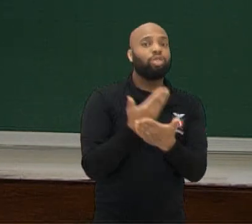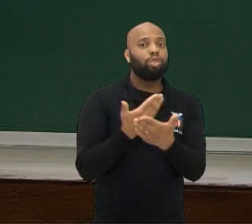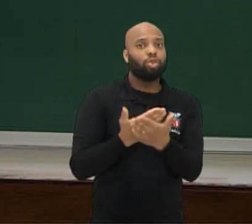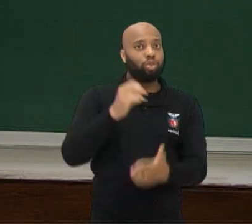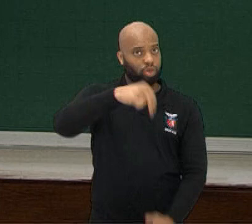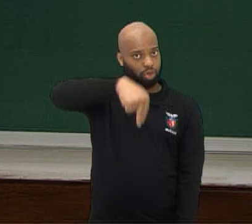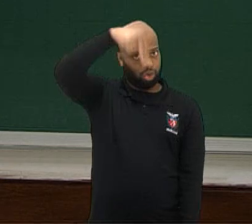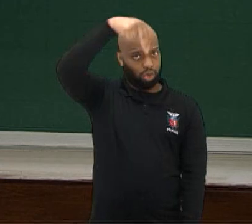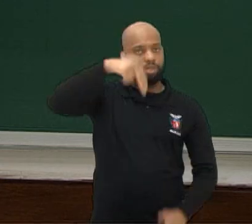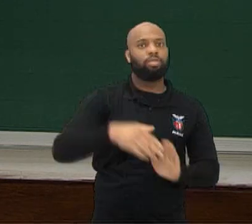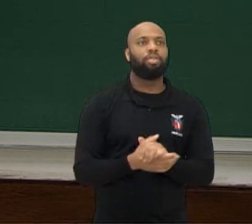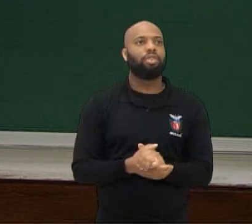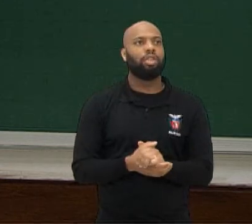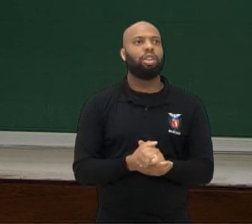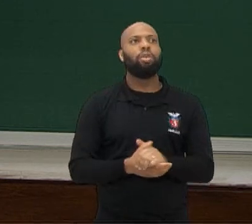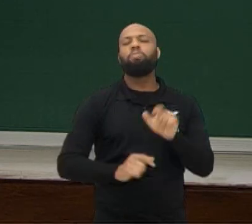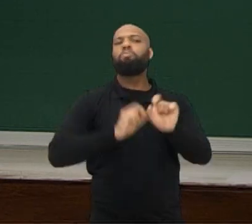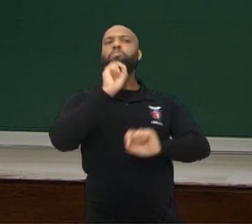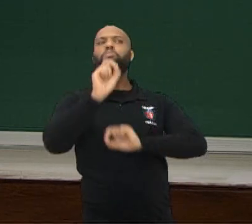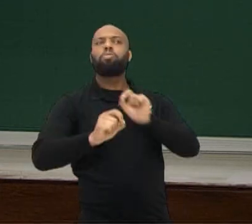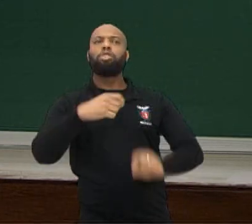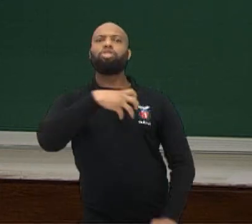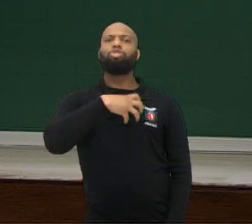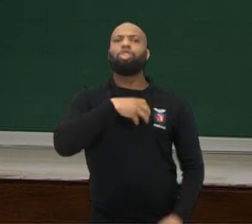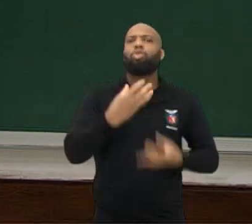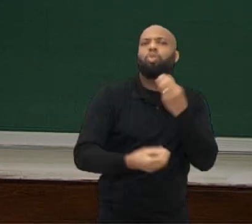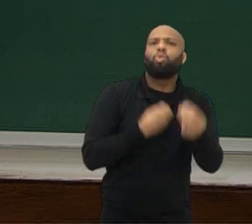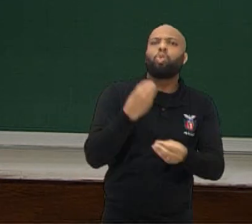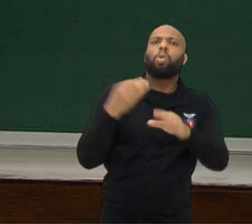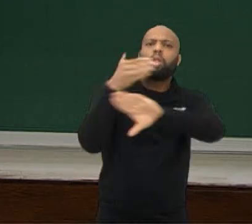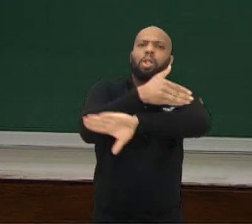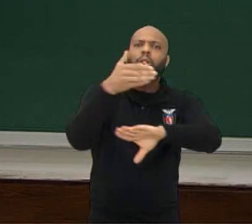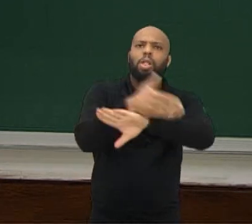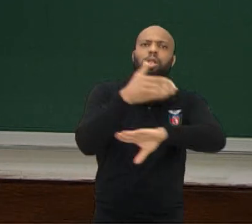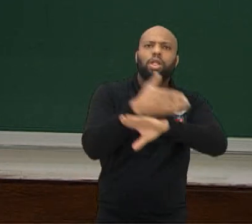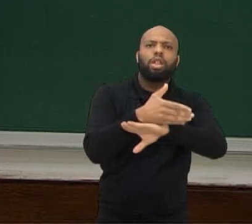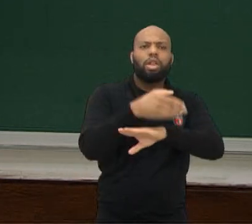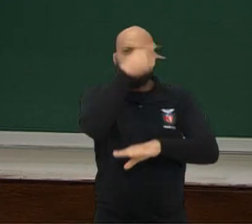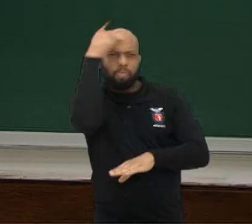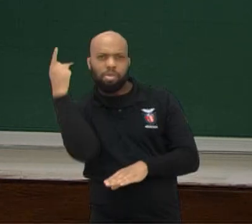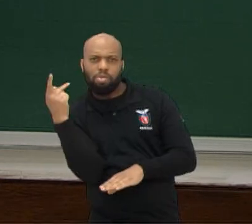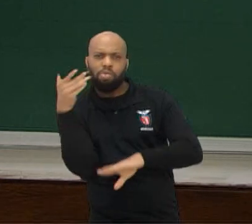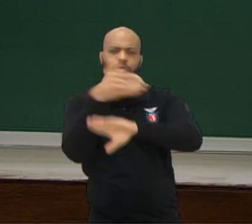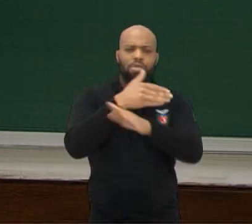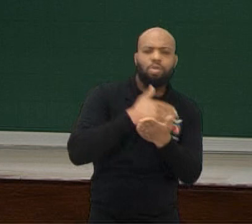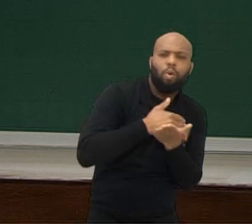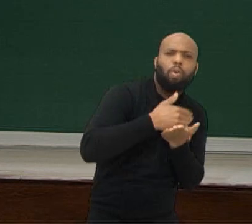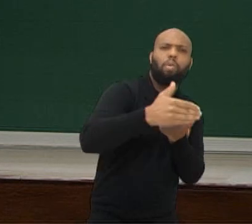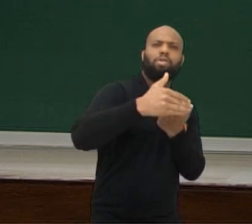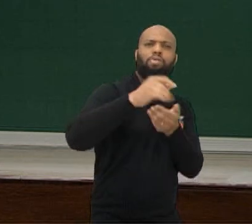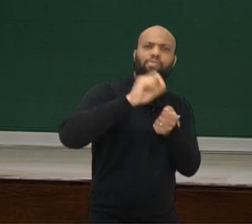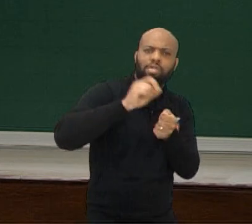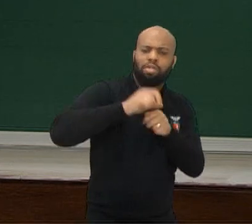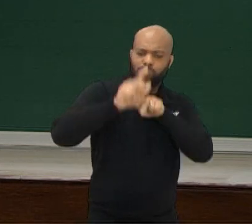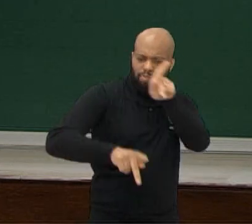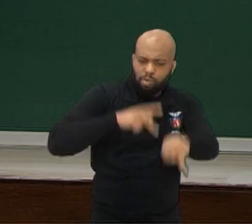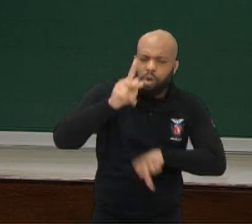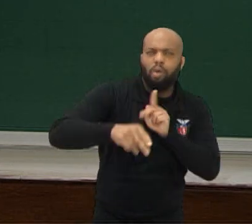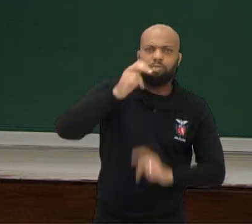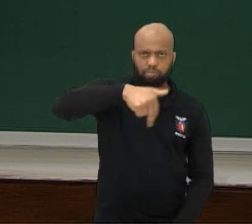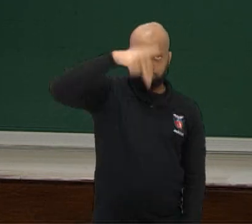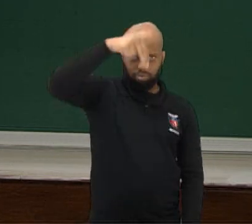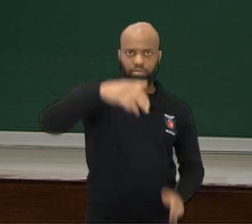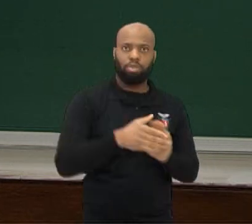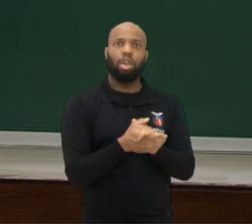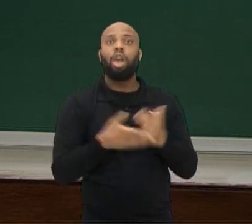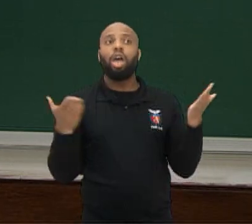norte, tá? Então, ocupação, como chegou a população lá? Quem compõe essa população? Aí, quando eu falo em